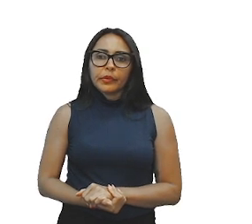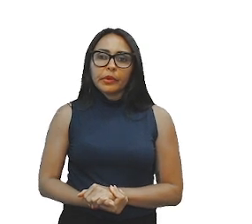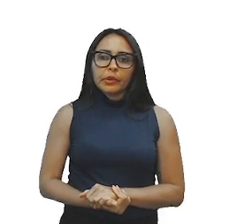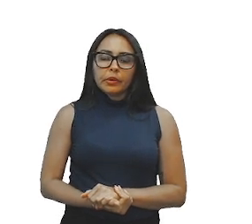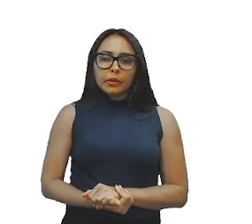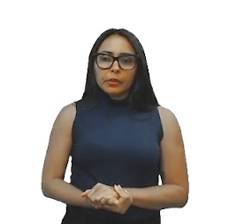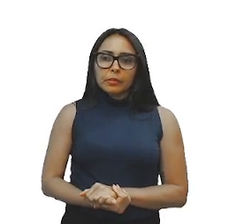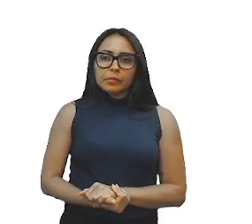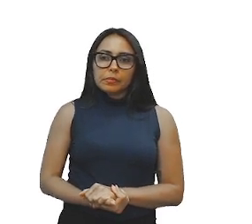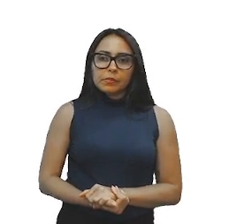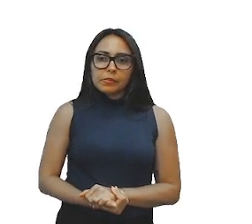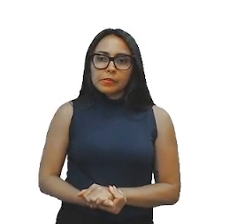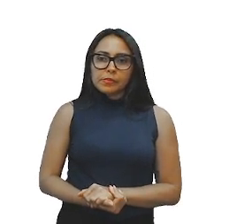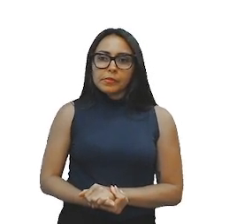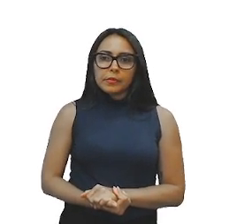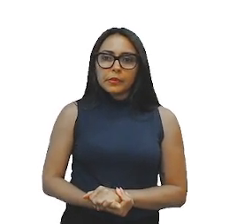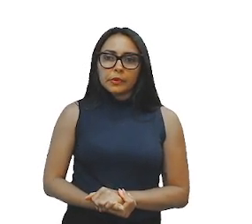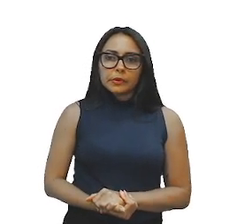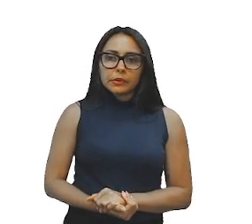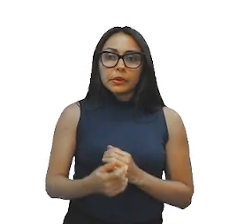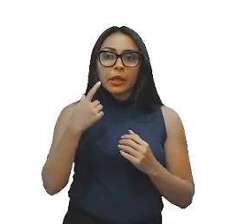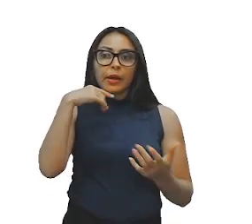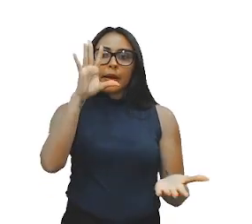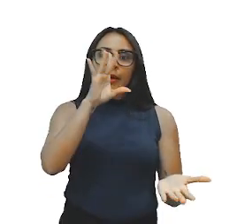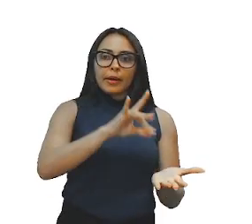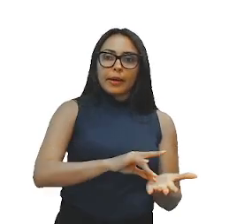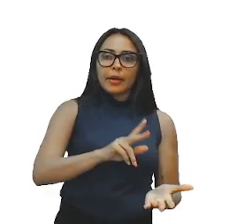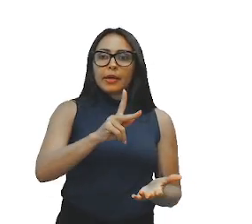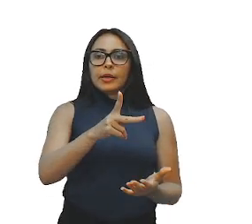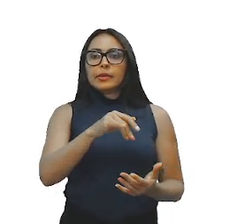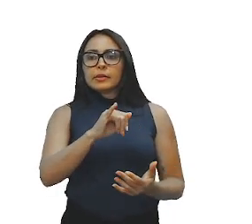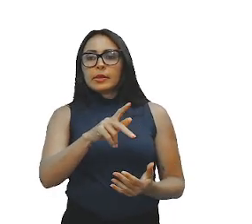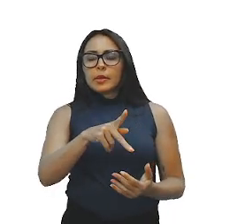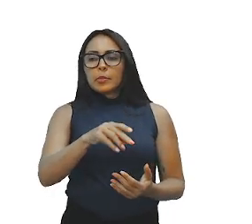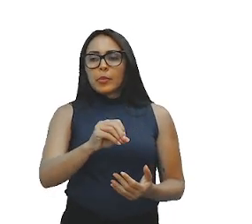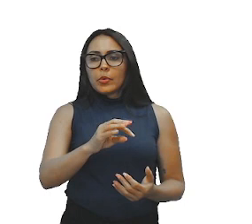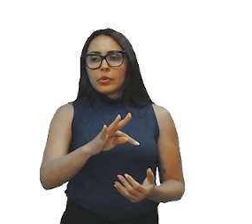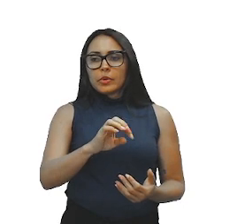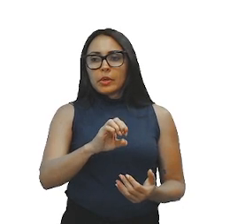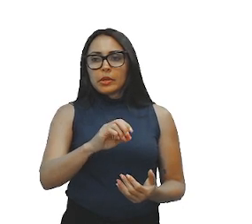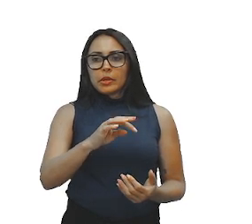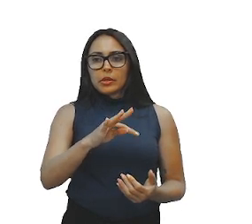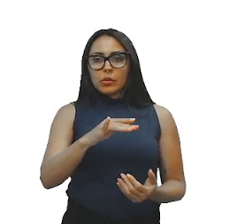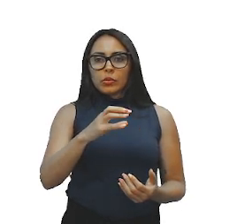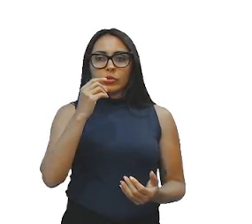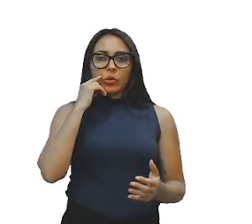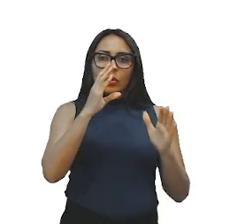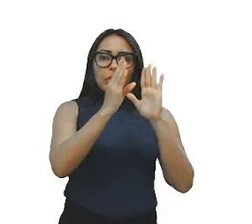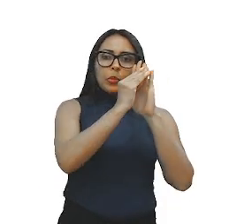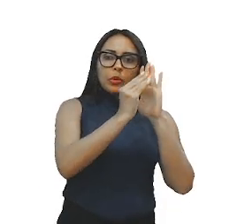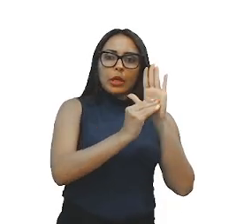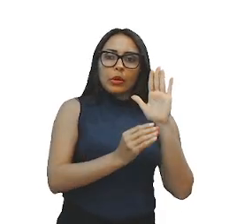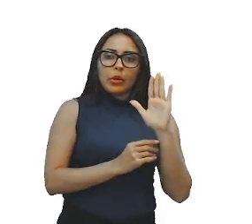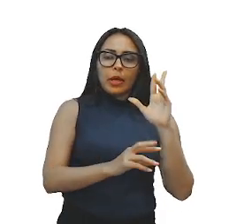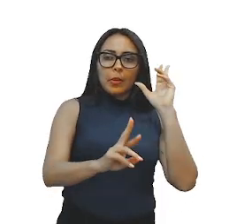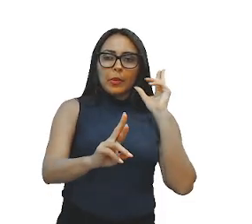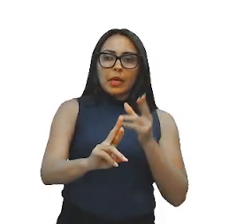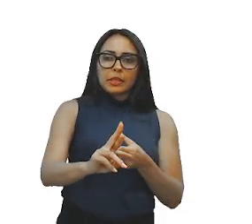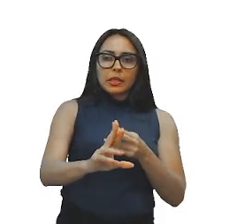melhor sistemas reais e hipotéticos. Um modelo é uma